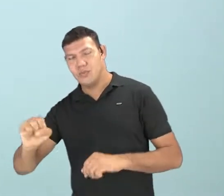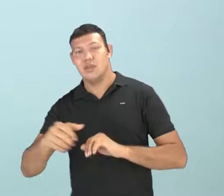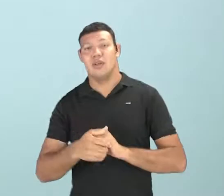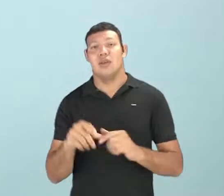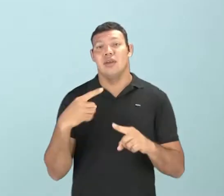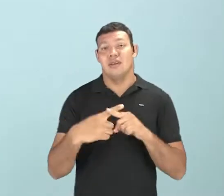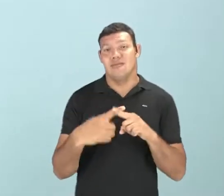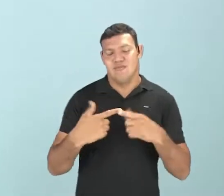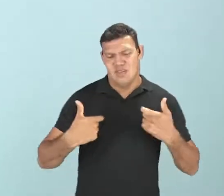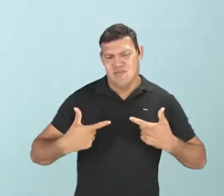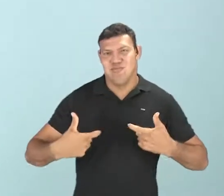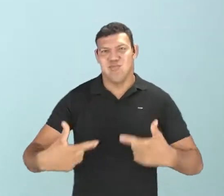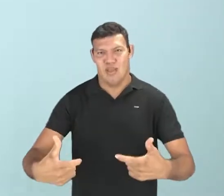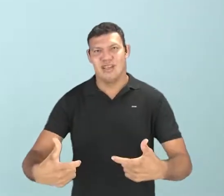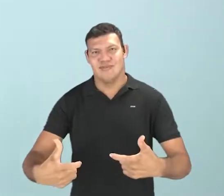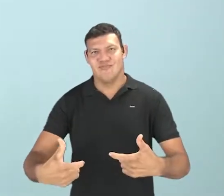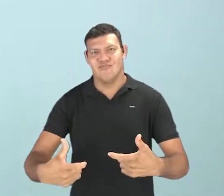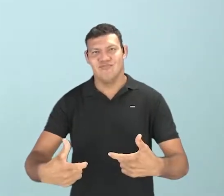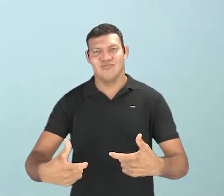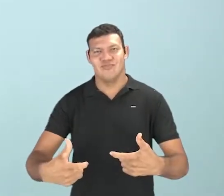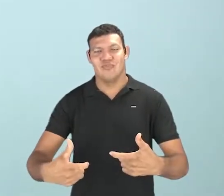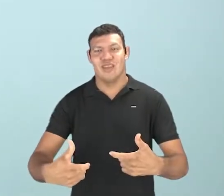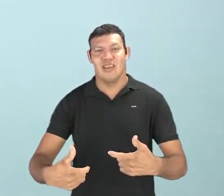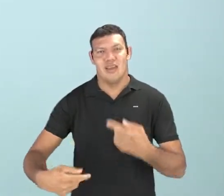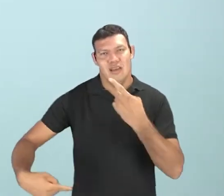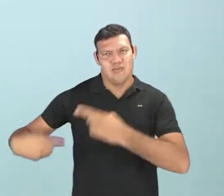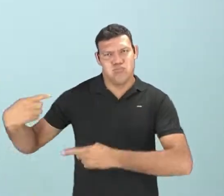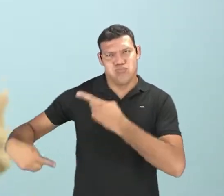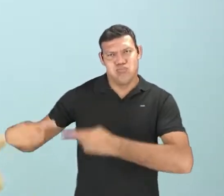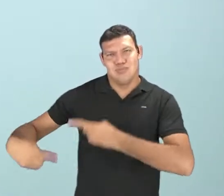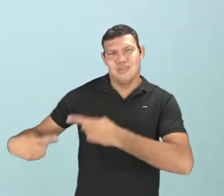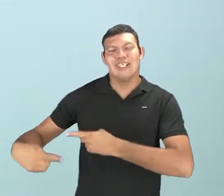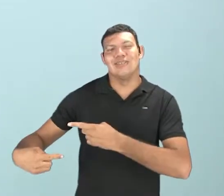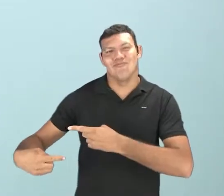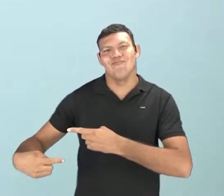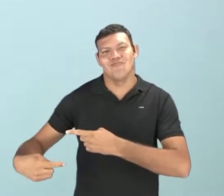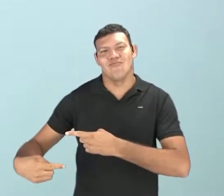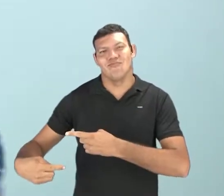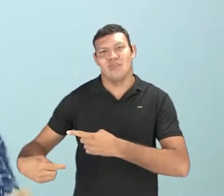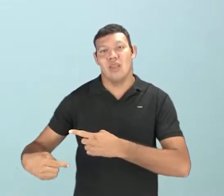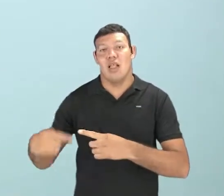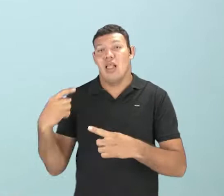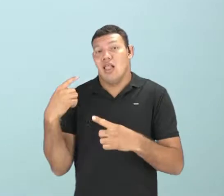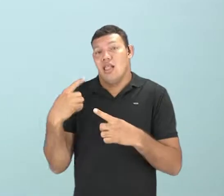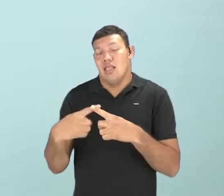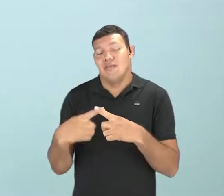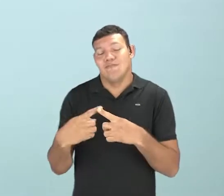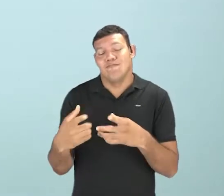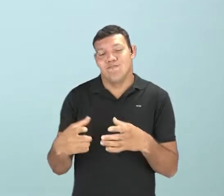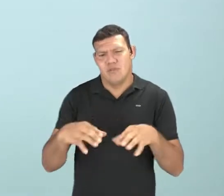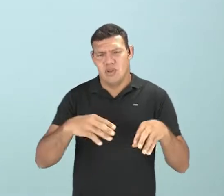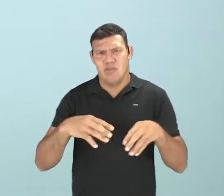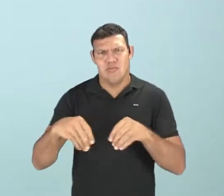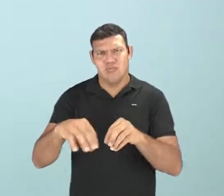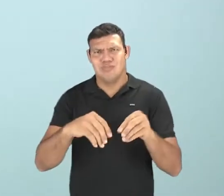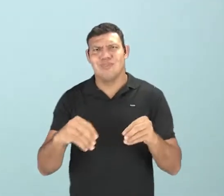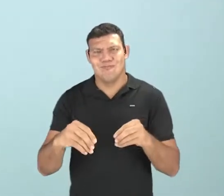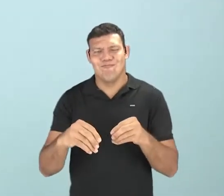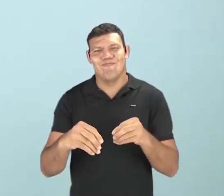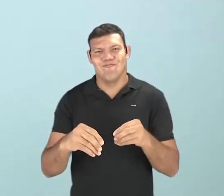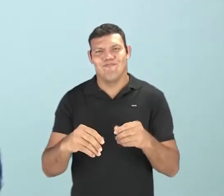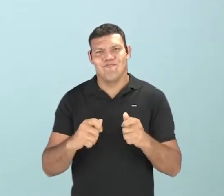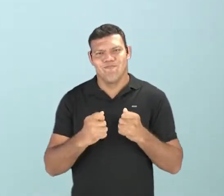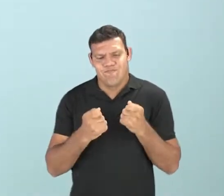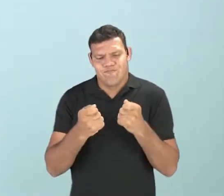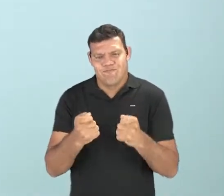Guerra Fria, mas ela acaba também passando dos limites da sua organização interna, não consegue controlar